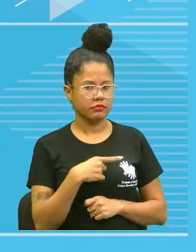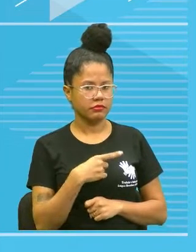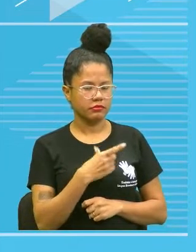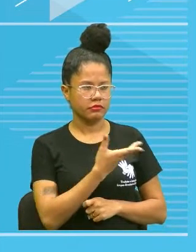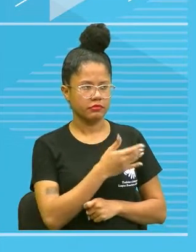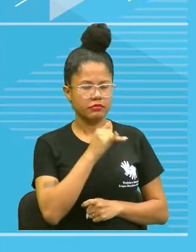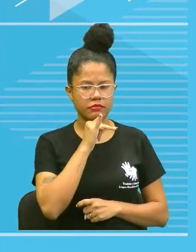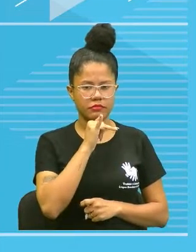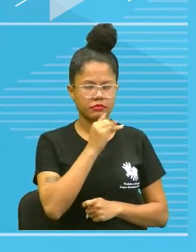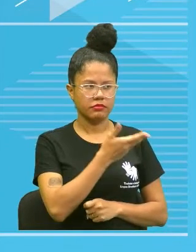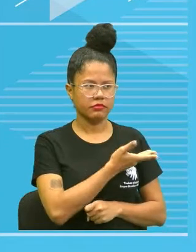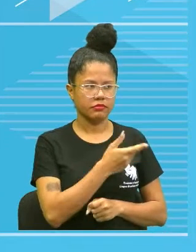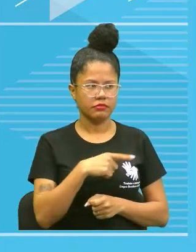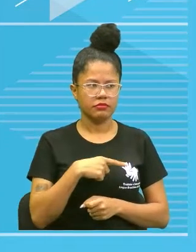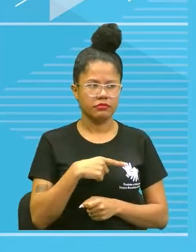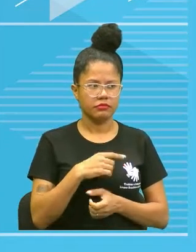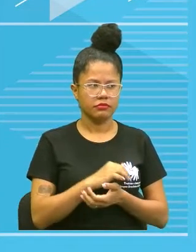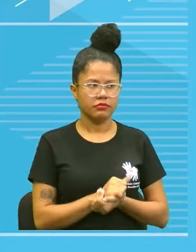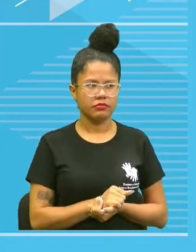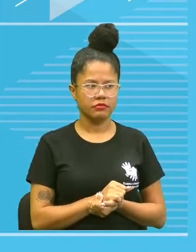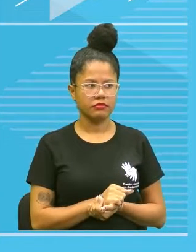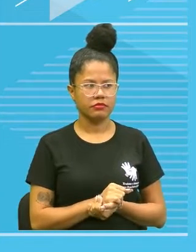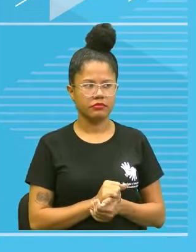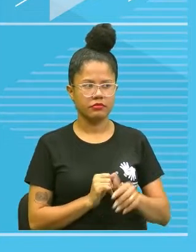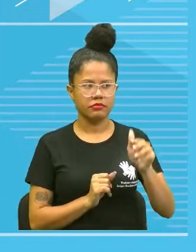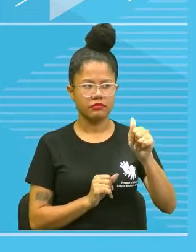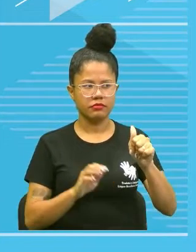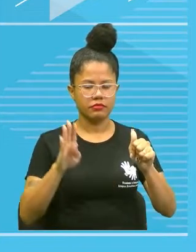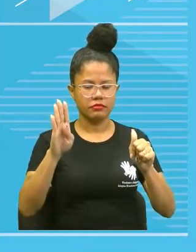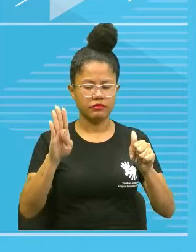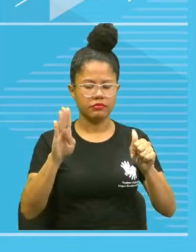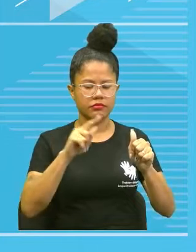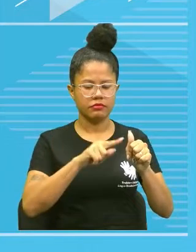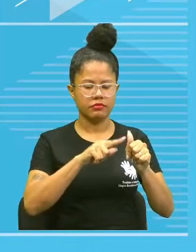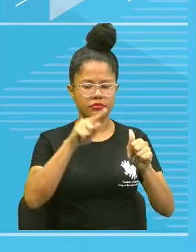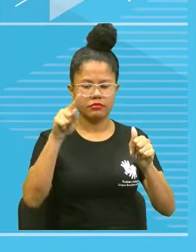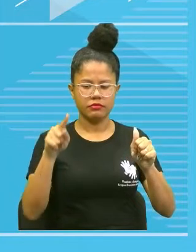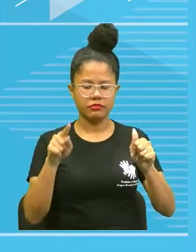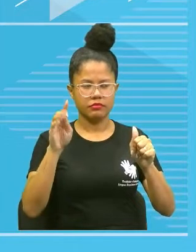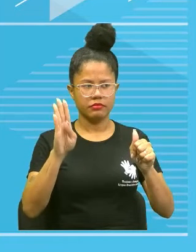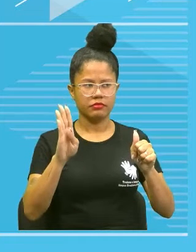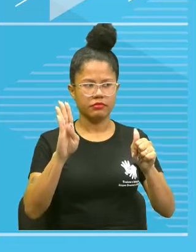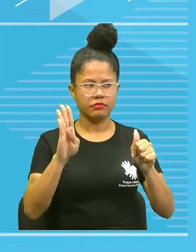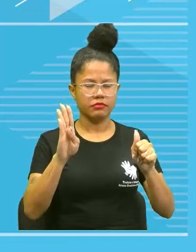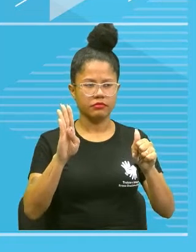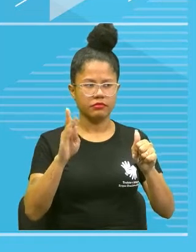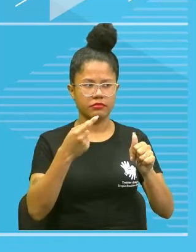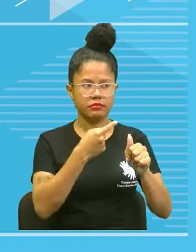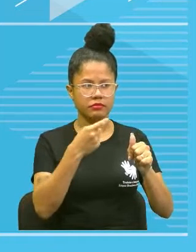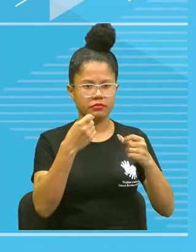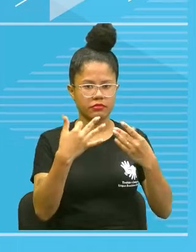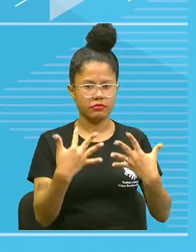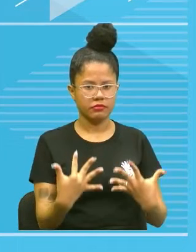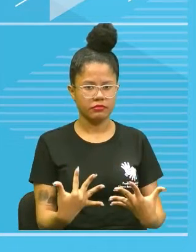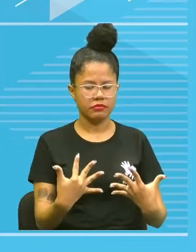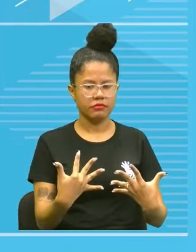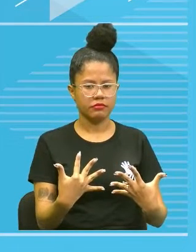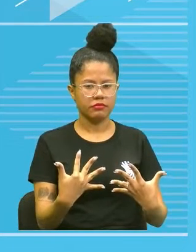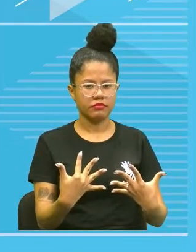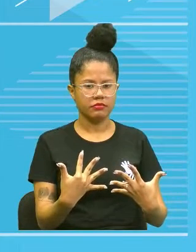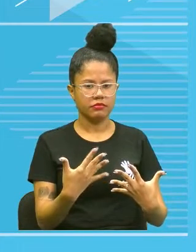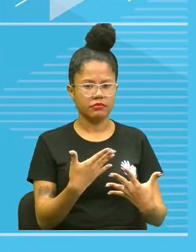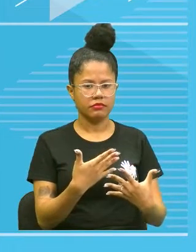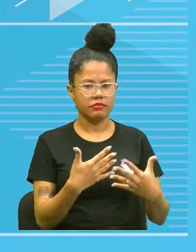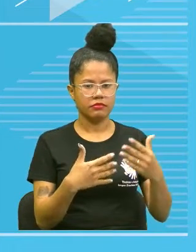situação, você tem um movimento de A para B e aqui ele diz que as áreas